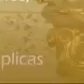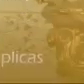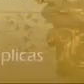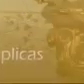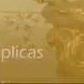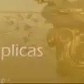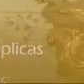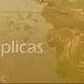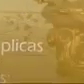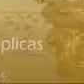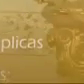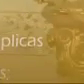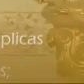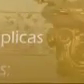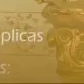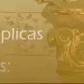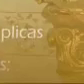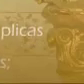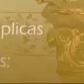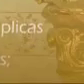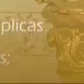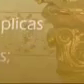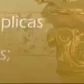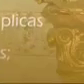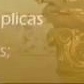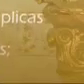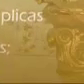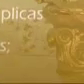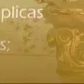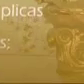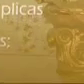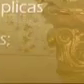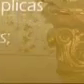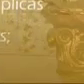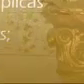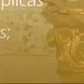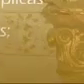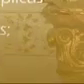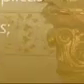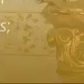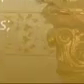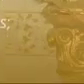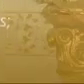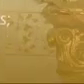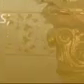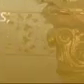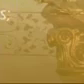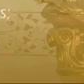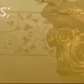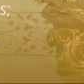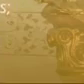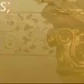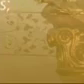vossa proteção recorremos, Santa Mãe de Deus. Não desprezeis